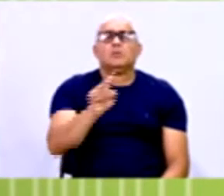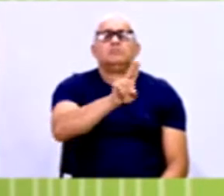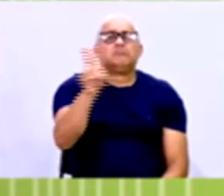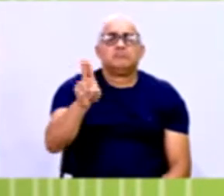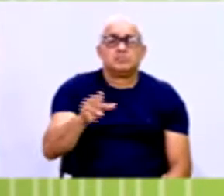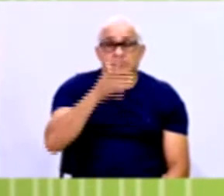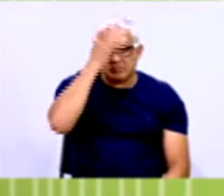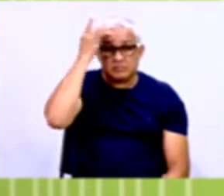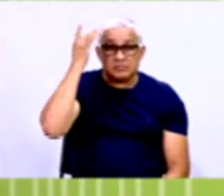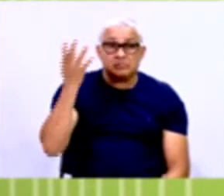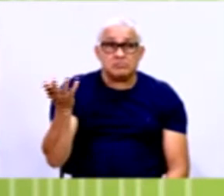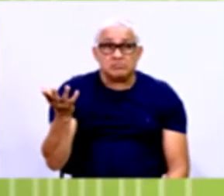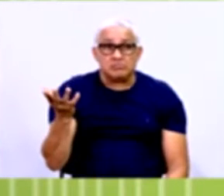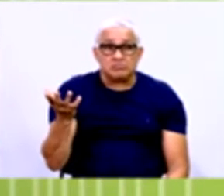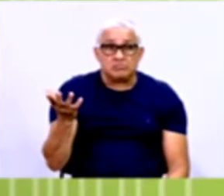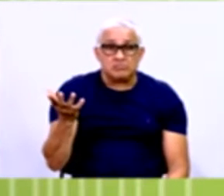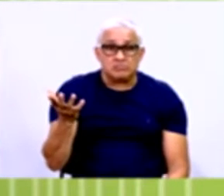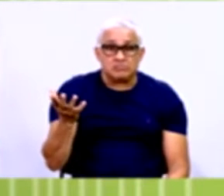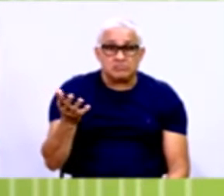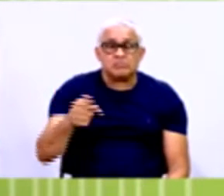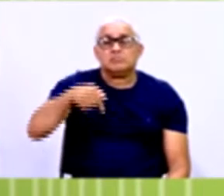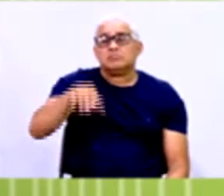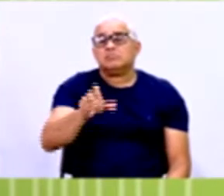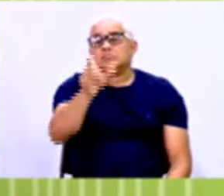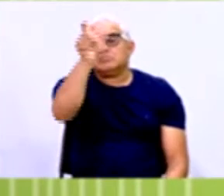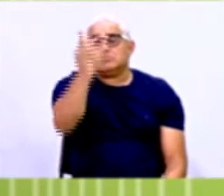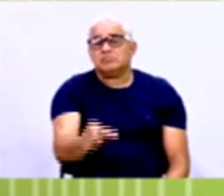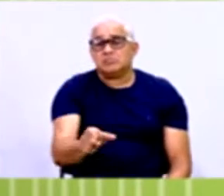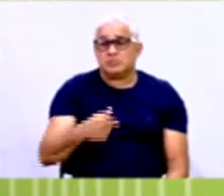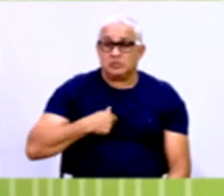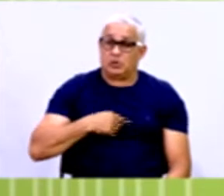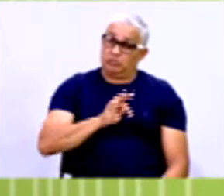pessoa fala e depois fala, quem é você? Ah, eu sou